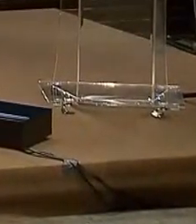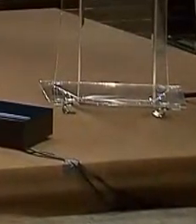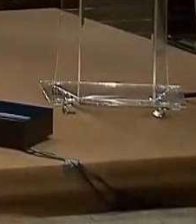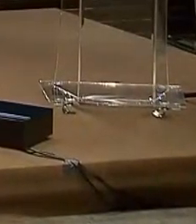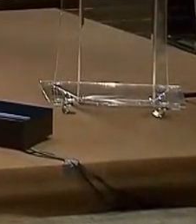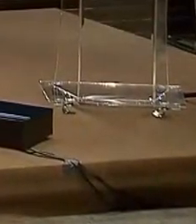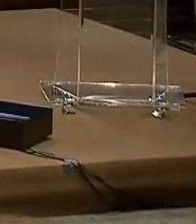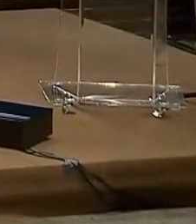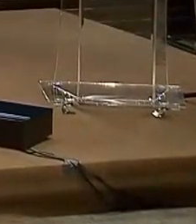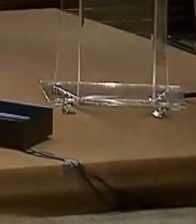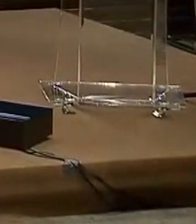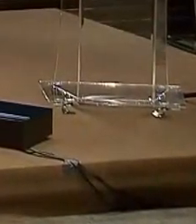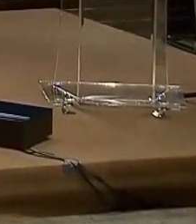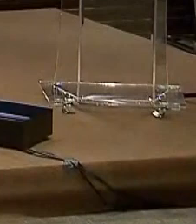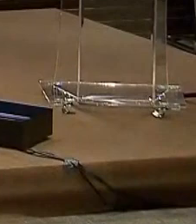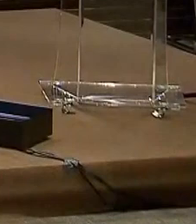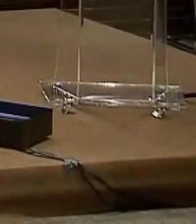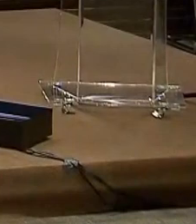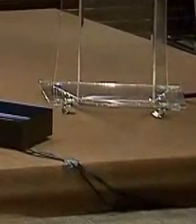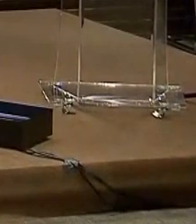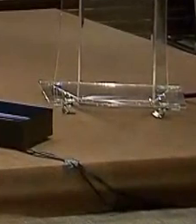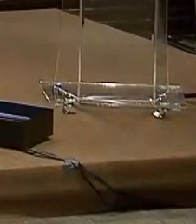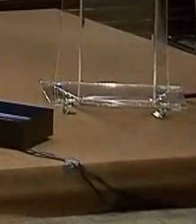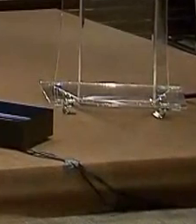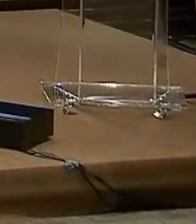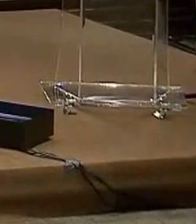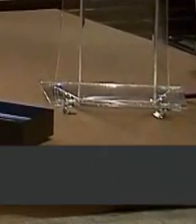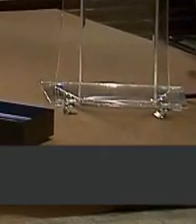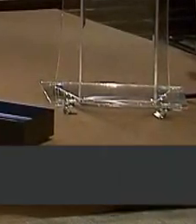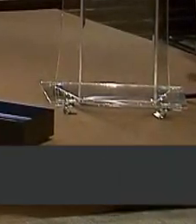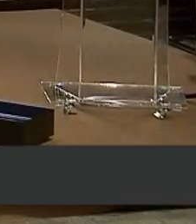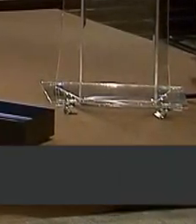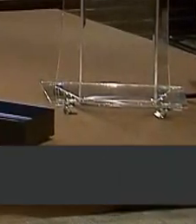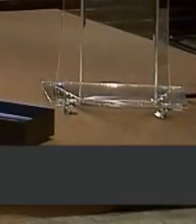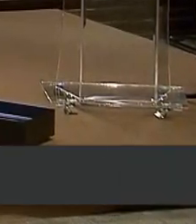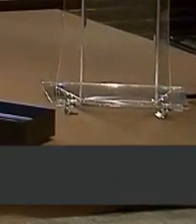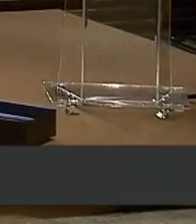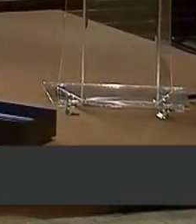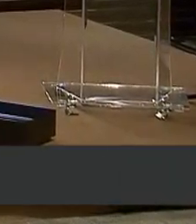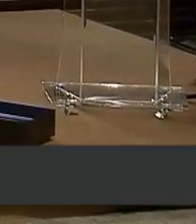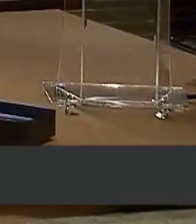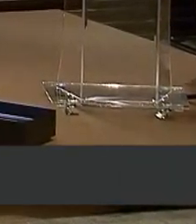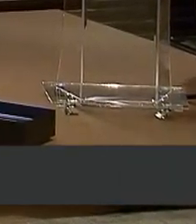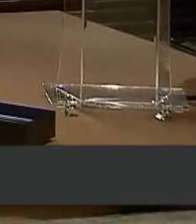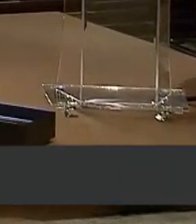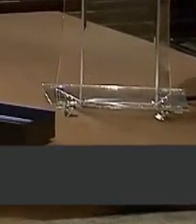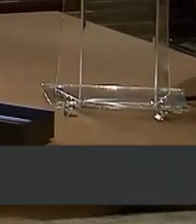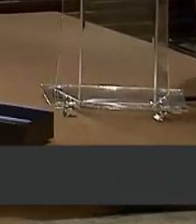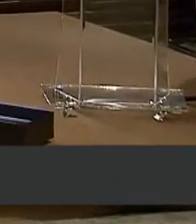convidamos o presidente da fiesp paulo skaf a fazer uso da palavra